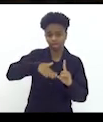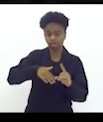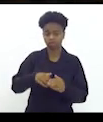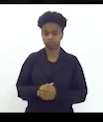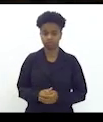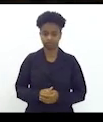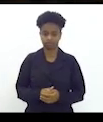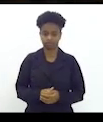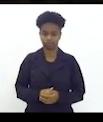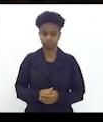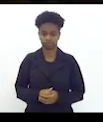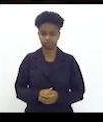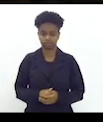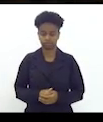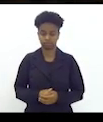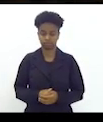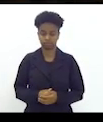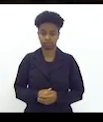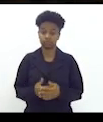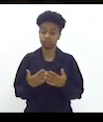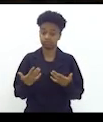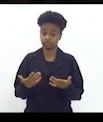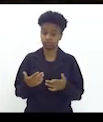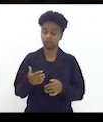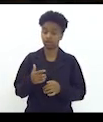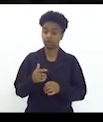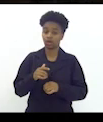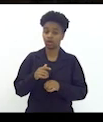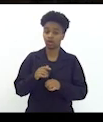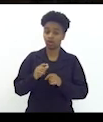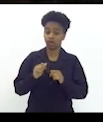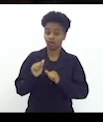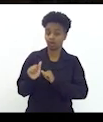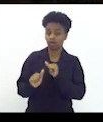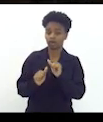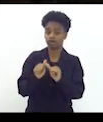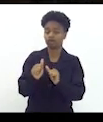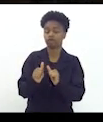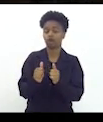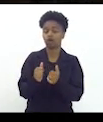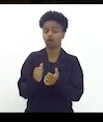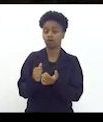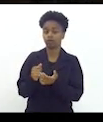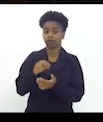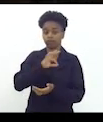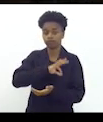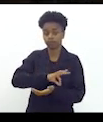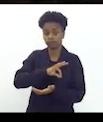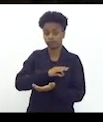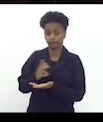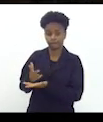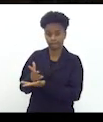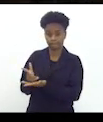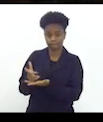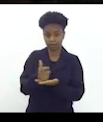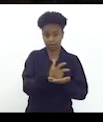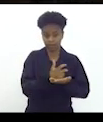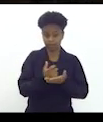à toa que na reforma tributária ela cria um